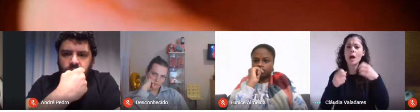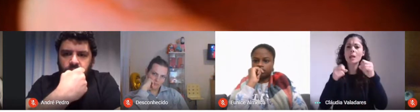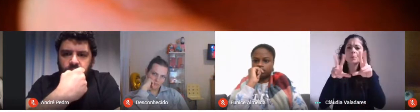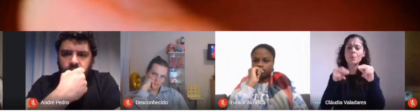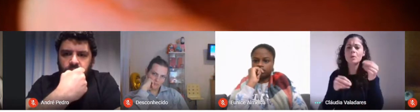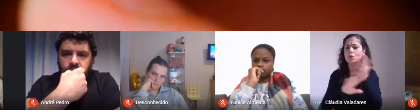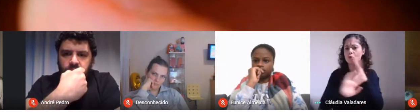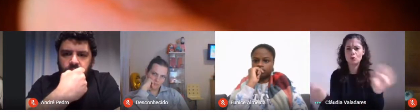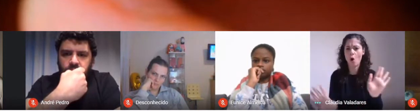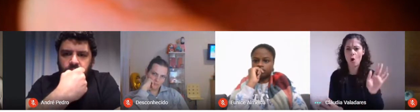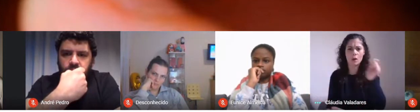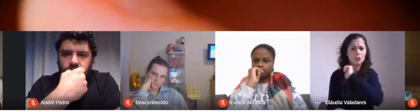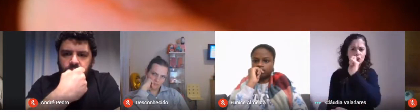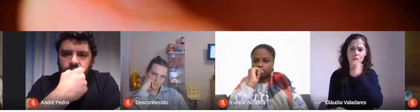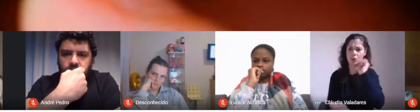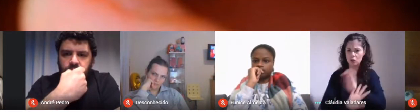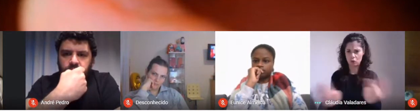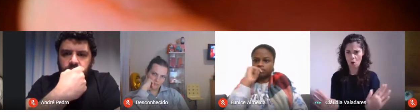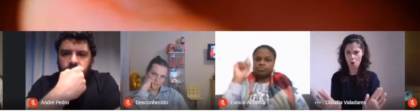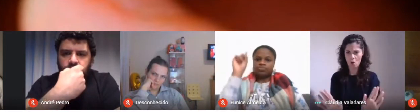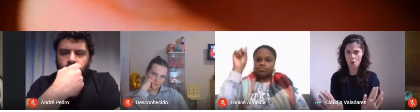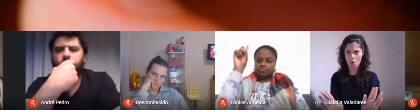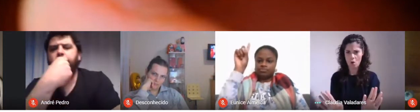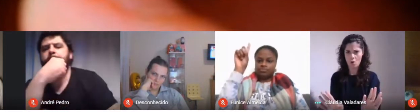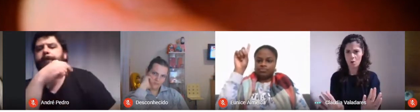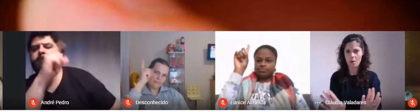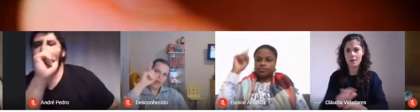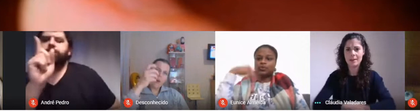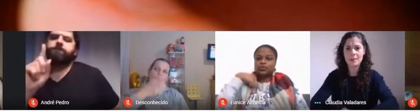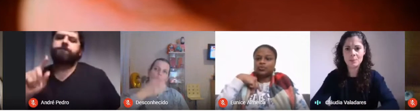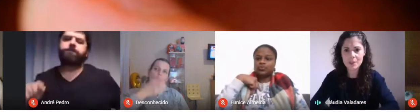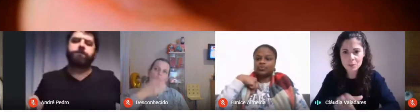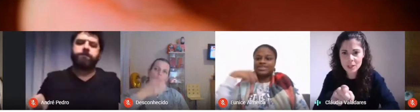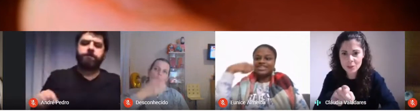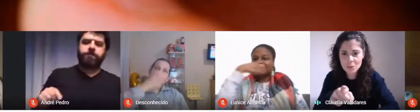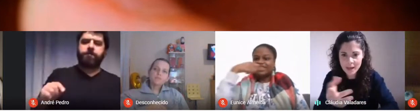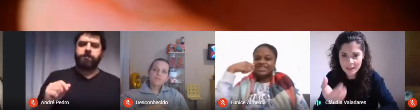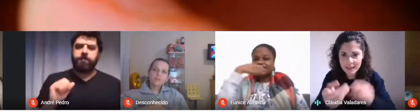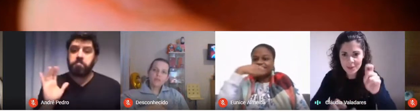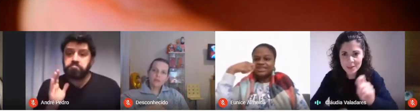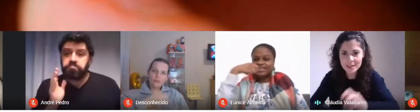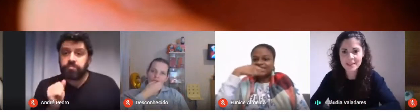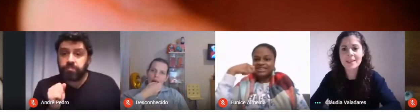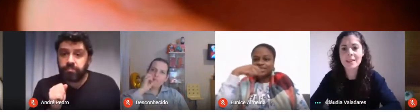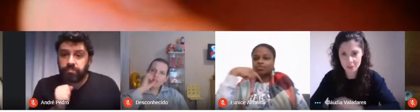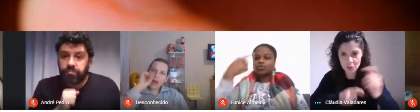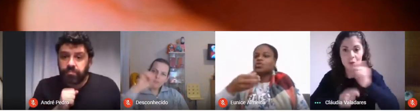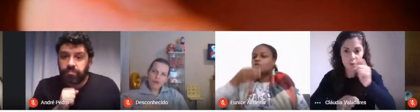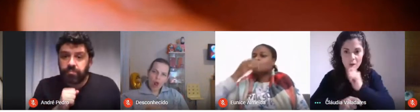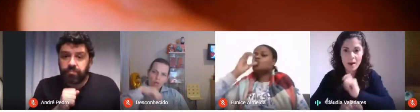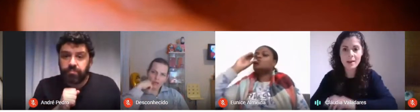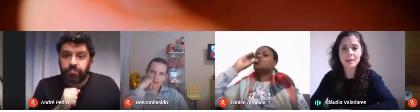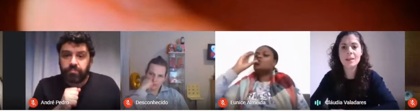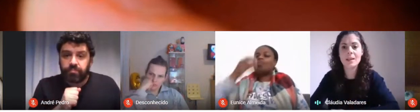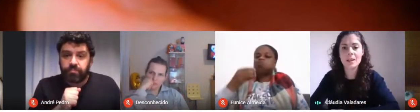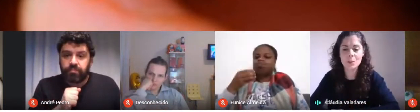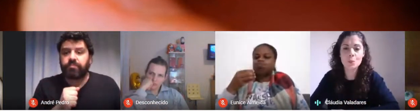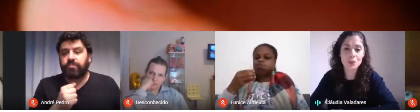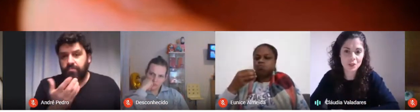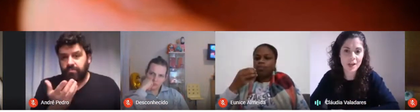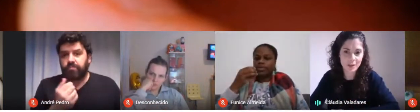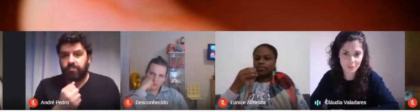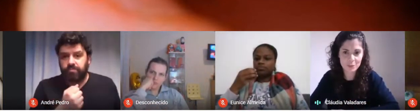fazer uma boa higiene oral? Se souberem algum exemplo. Temos ali um dedo no ar, a Eunice. O ar